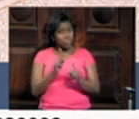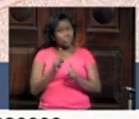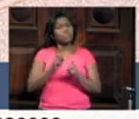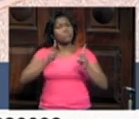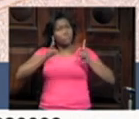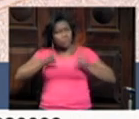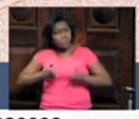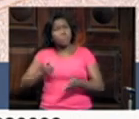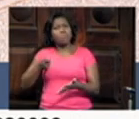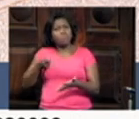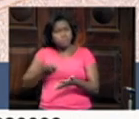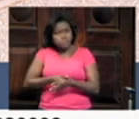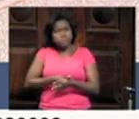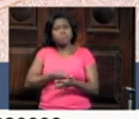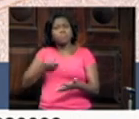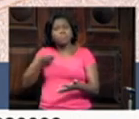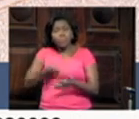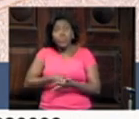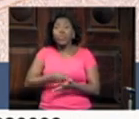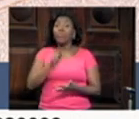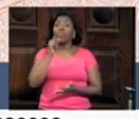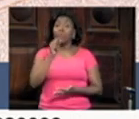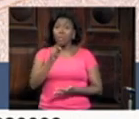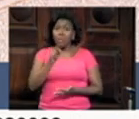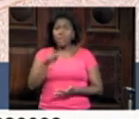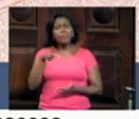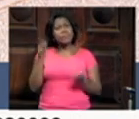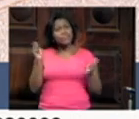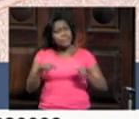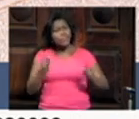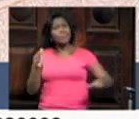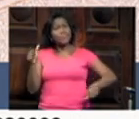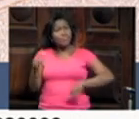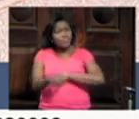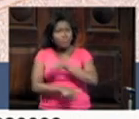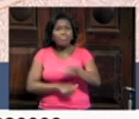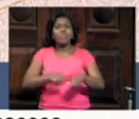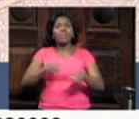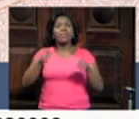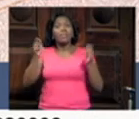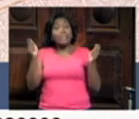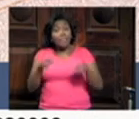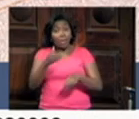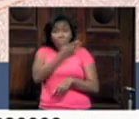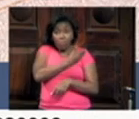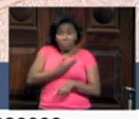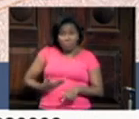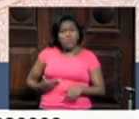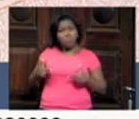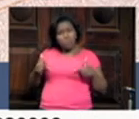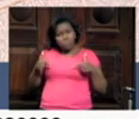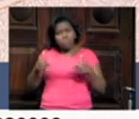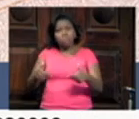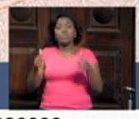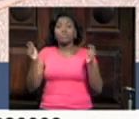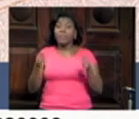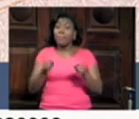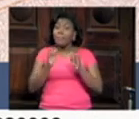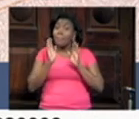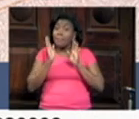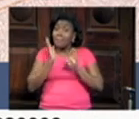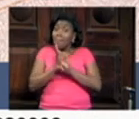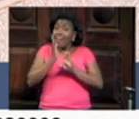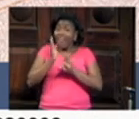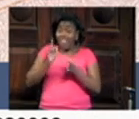continuar insistindo que tem possibilidade de mudar, que tem possibilidade, mas o governo precisa agir, mas não com